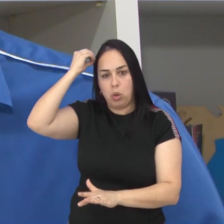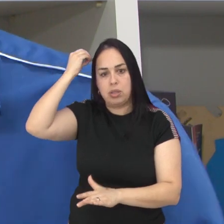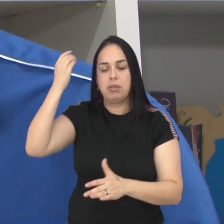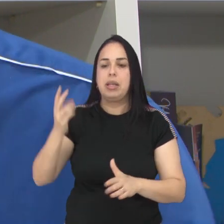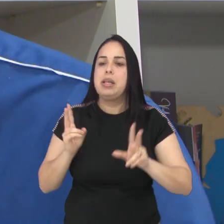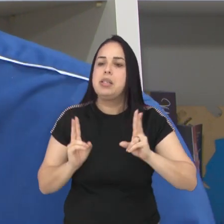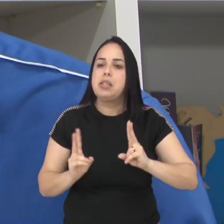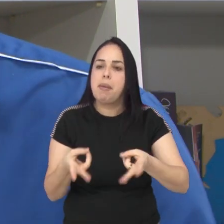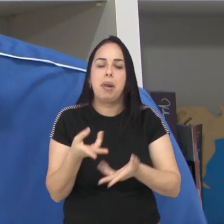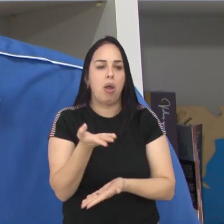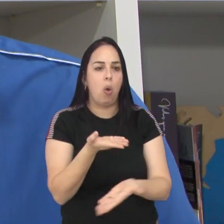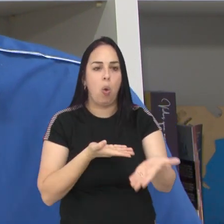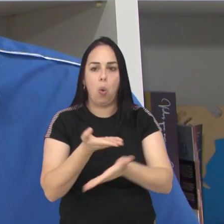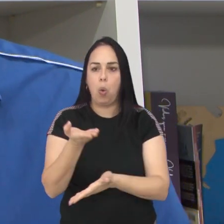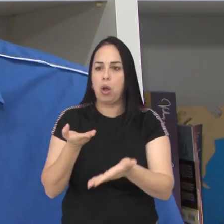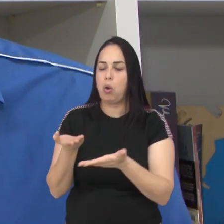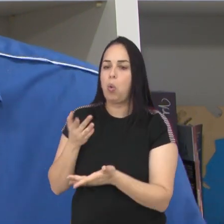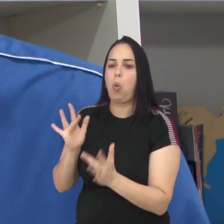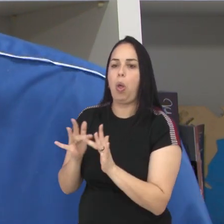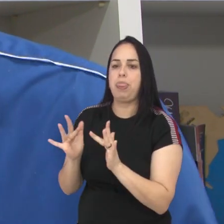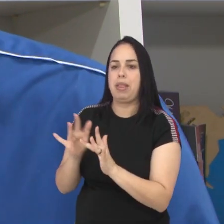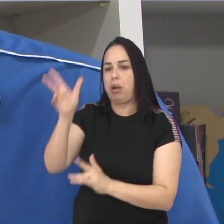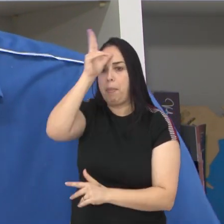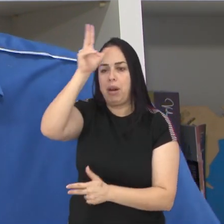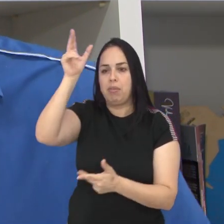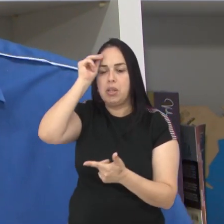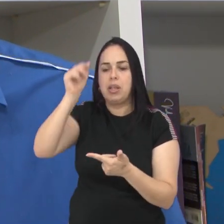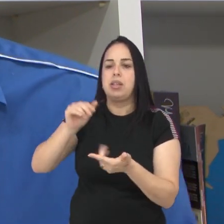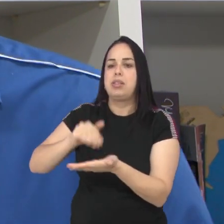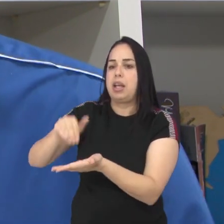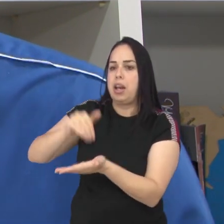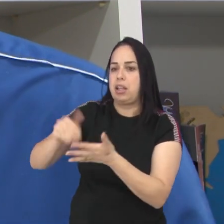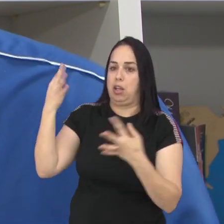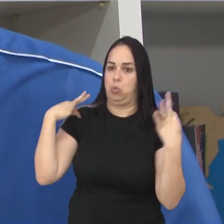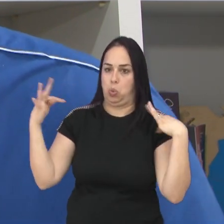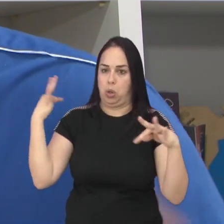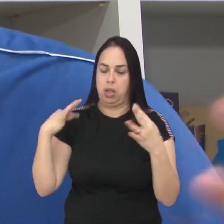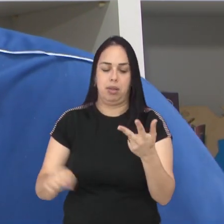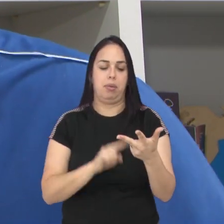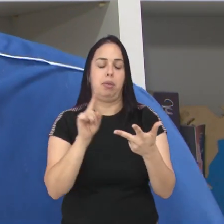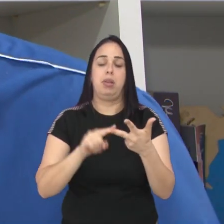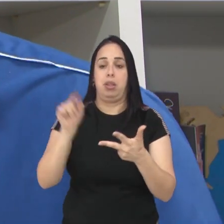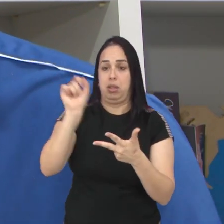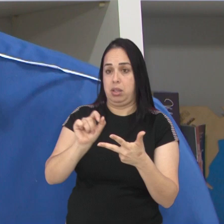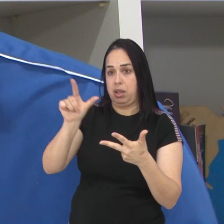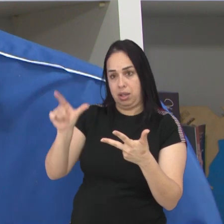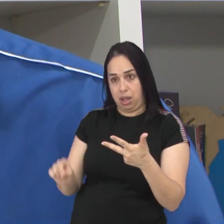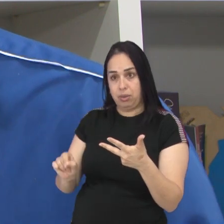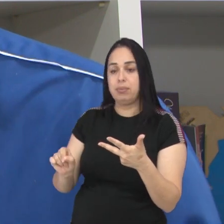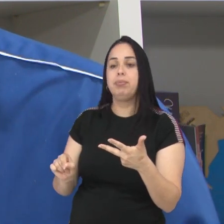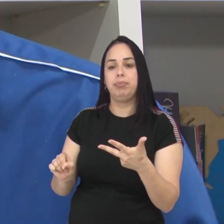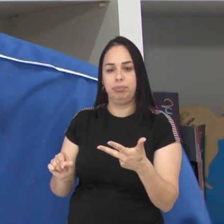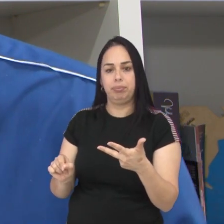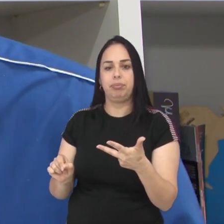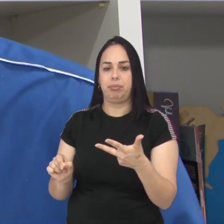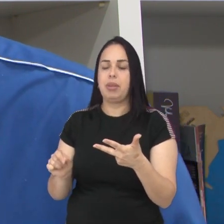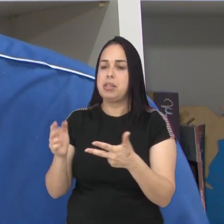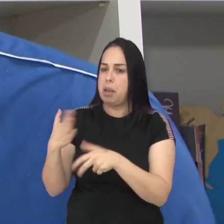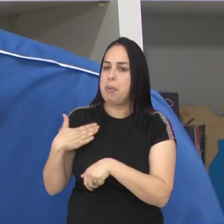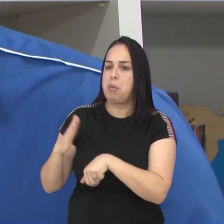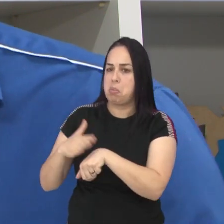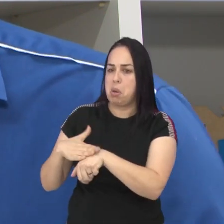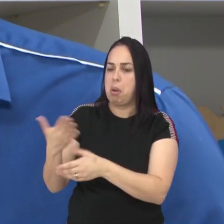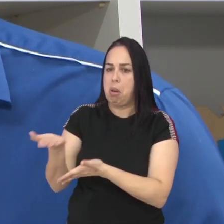fazendo essa interlocução, seja com a Prefeitura, com a Secretaria de Turismo, também com a Fundação Cultural Cassiano